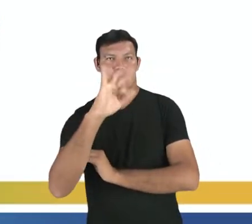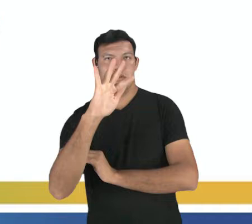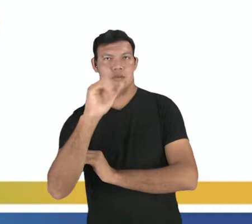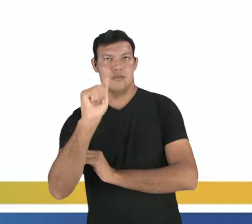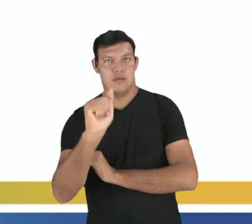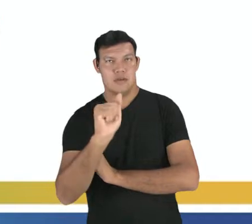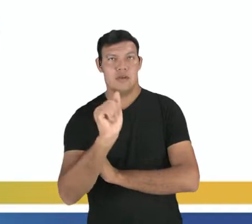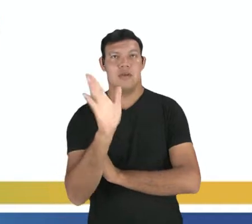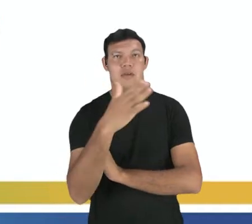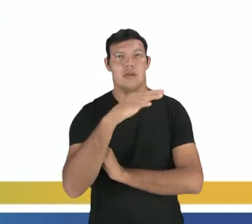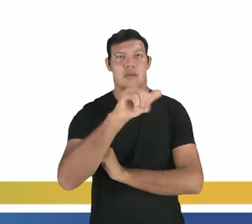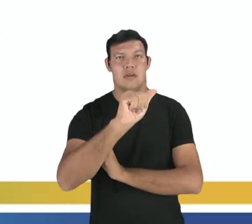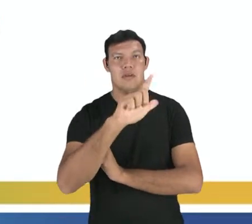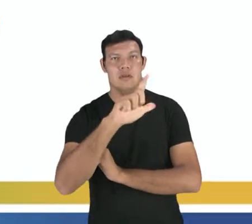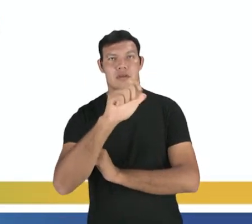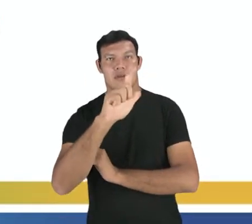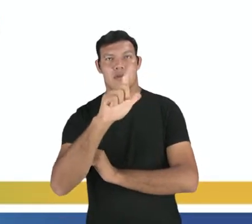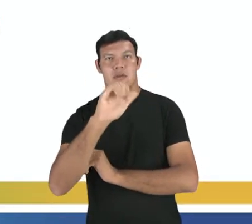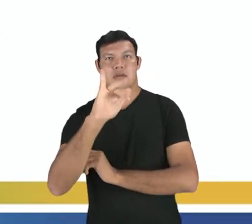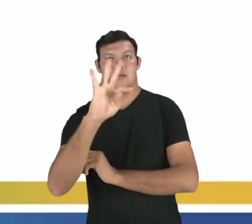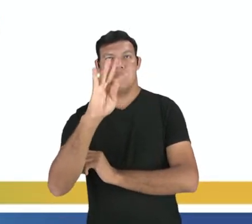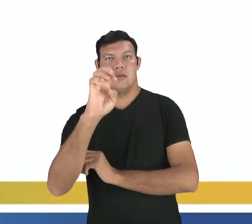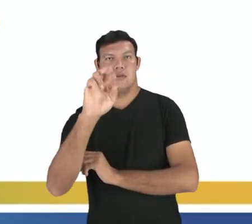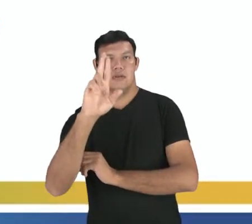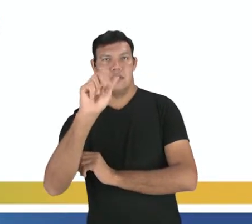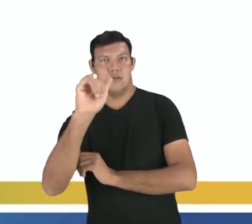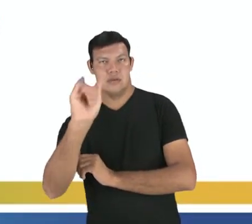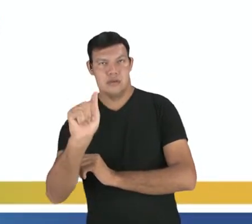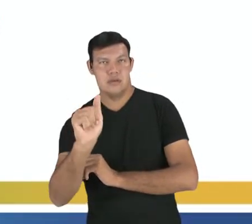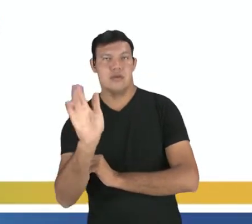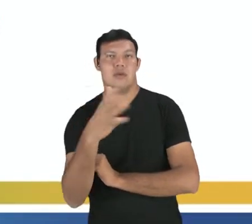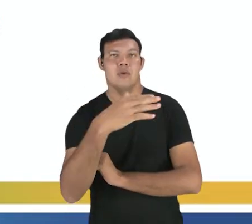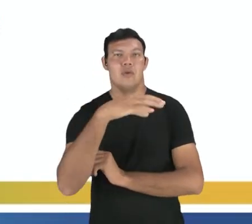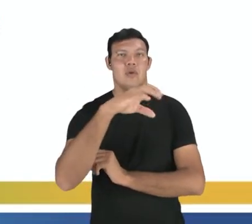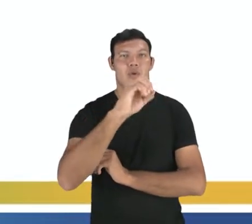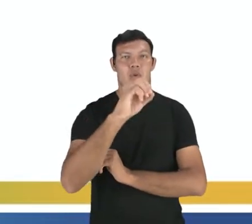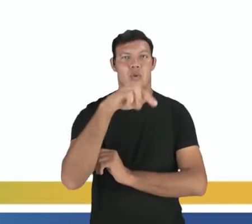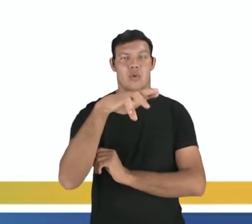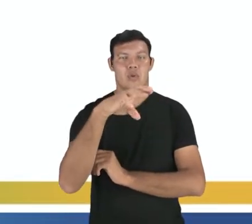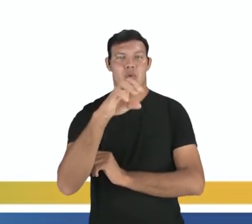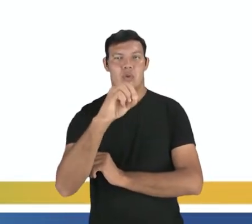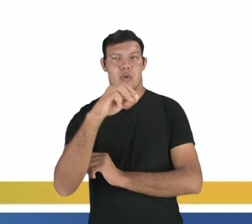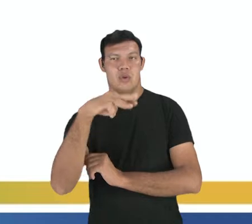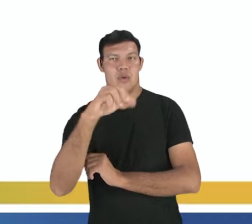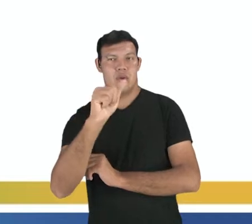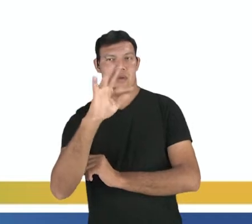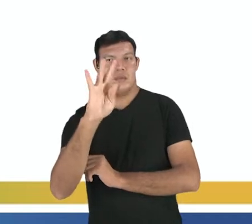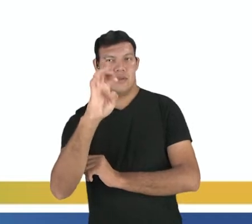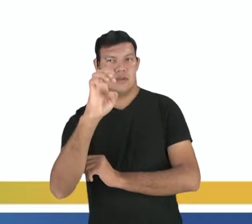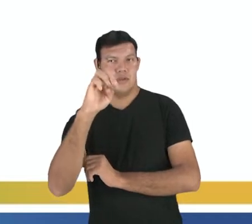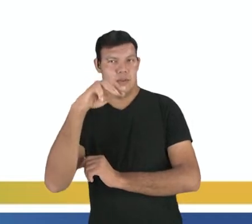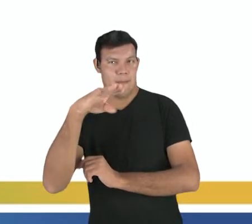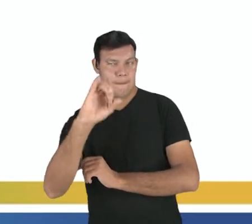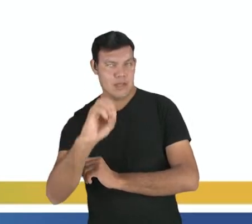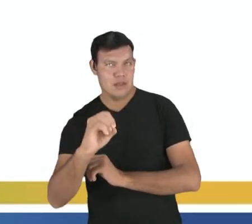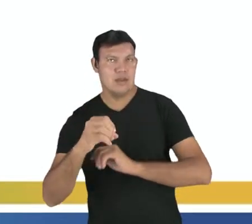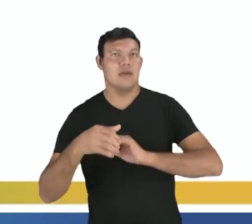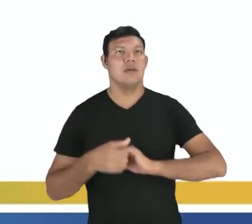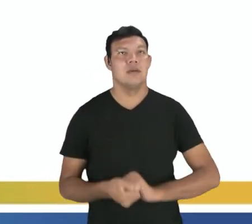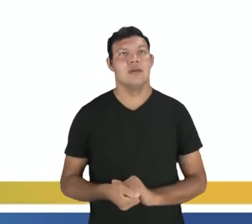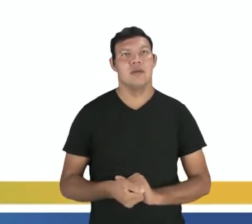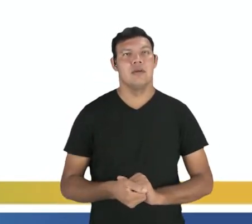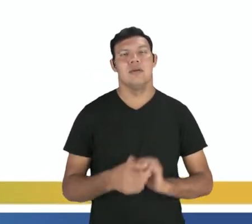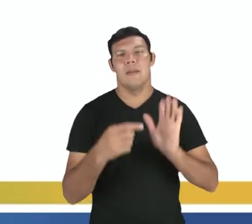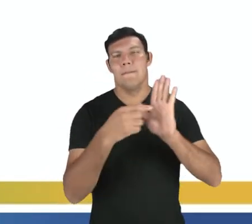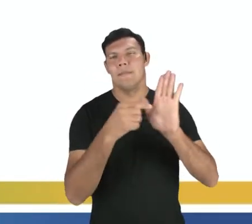onomatopeia, hipérbole e expressões idiomáticas. Vamos lembrar delas rapidamente. O que